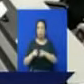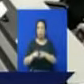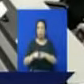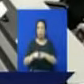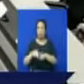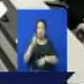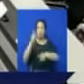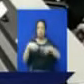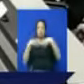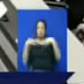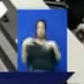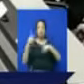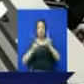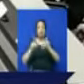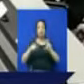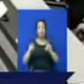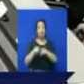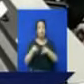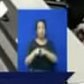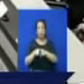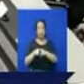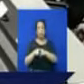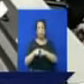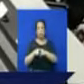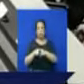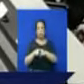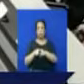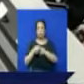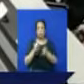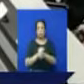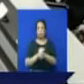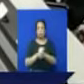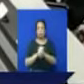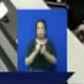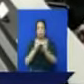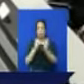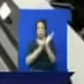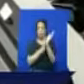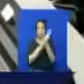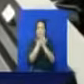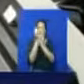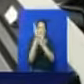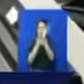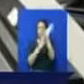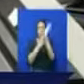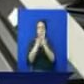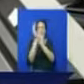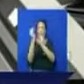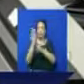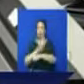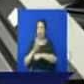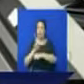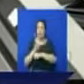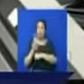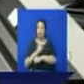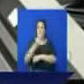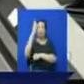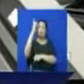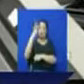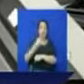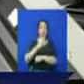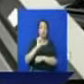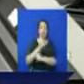nos assistindo nesse momento também, né? Queremos louvar o nome do Senhor por esses 20 anos que nós estamos no Ministério